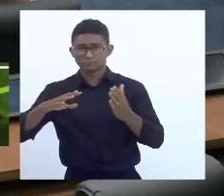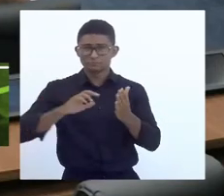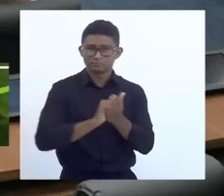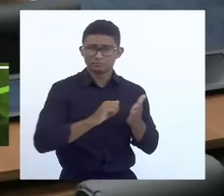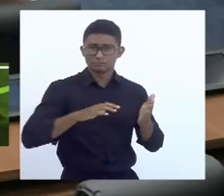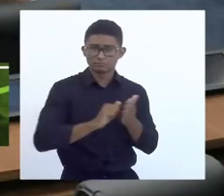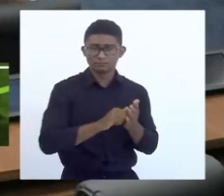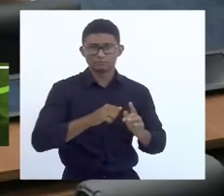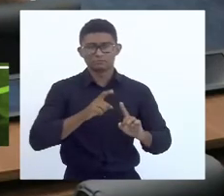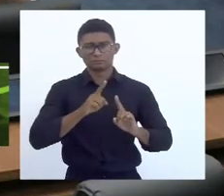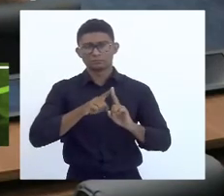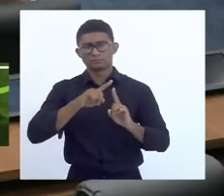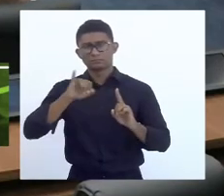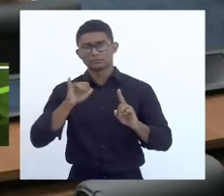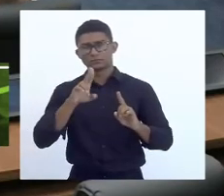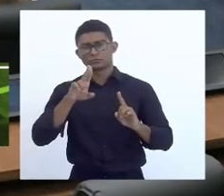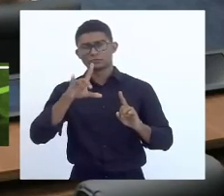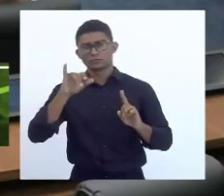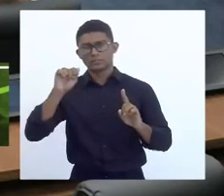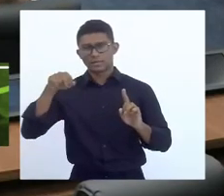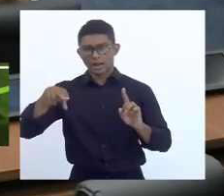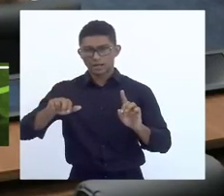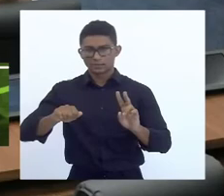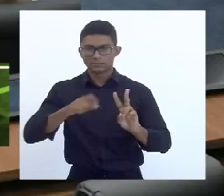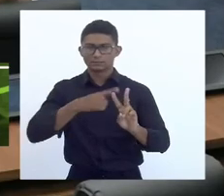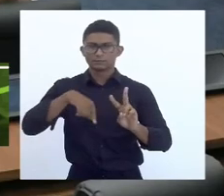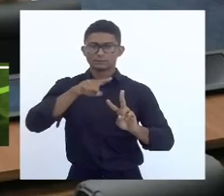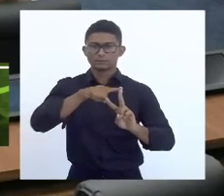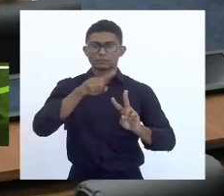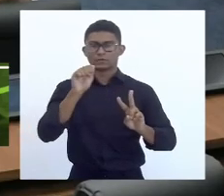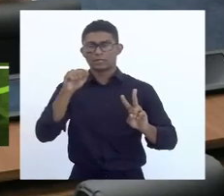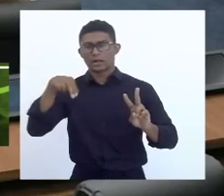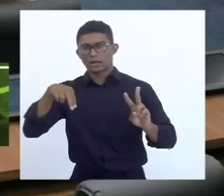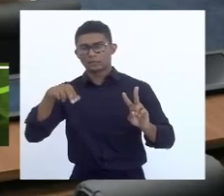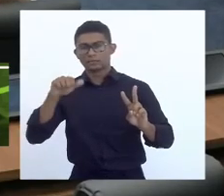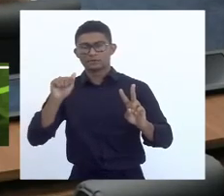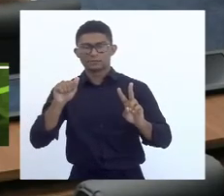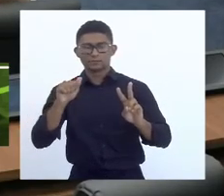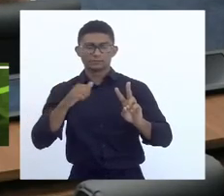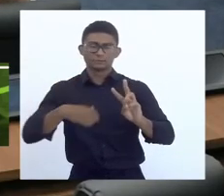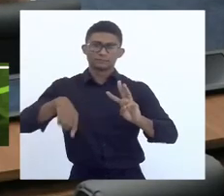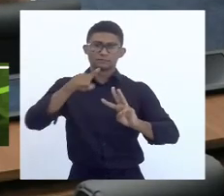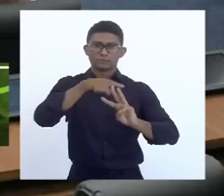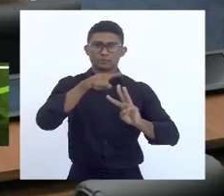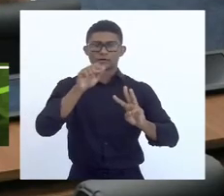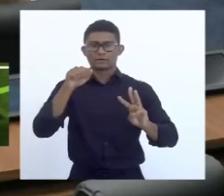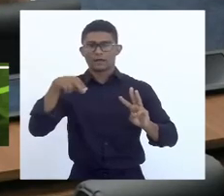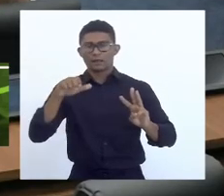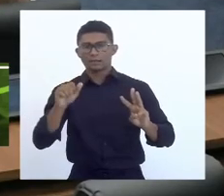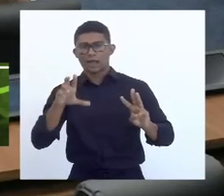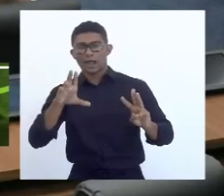Drummond, por favor. Depois a Ana Rocha e Ana Cris.